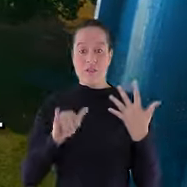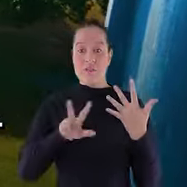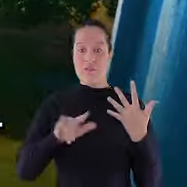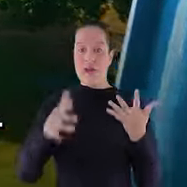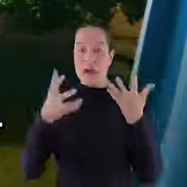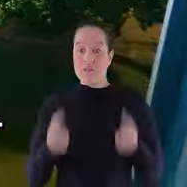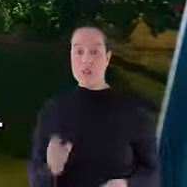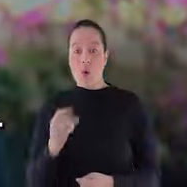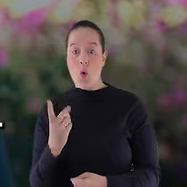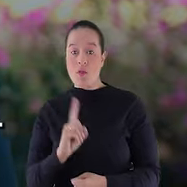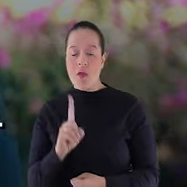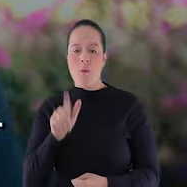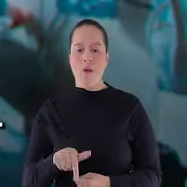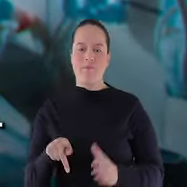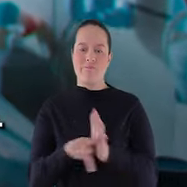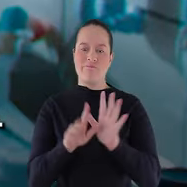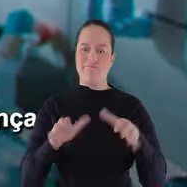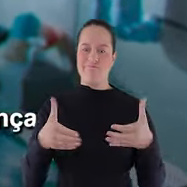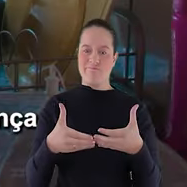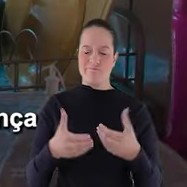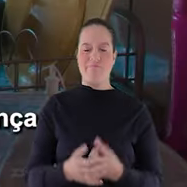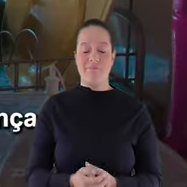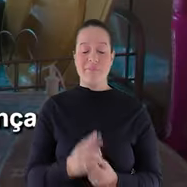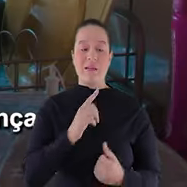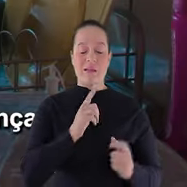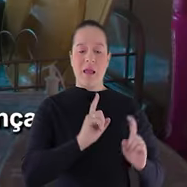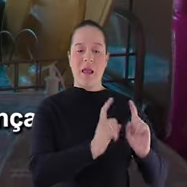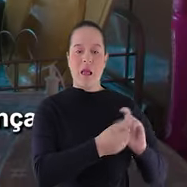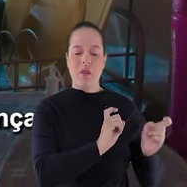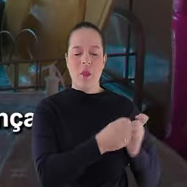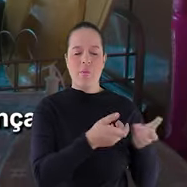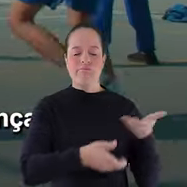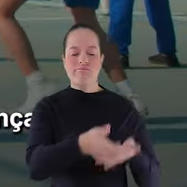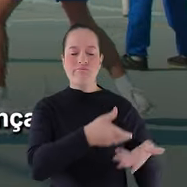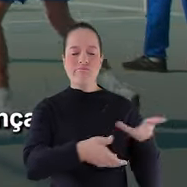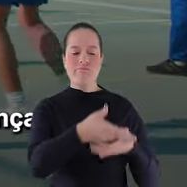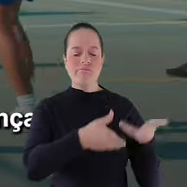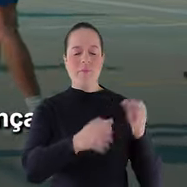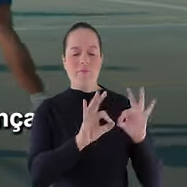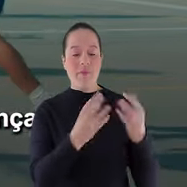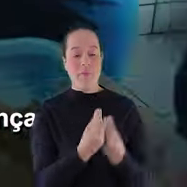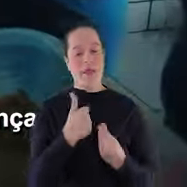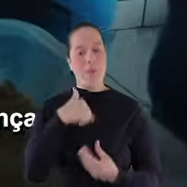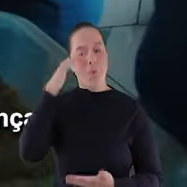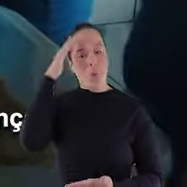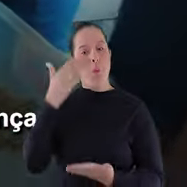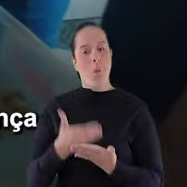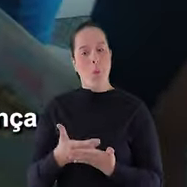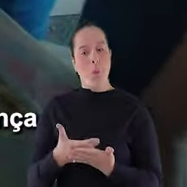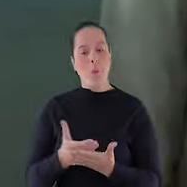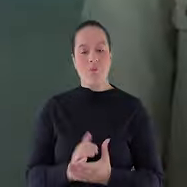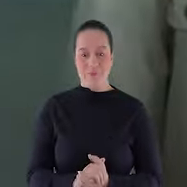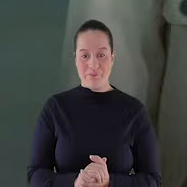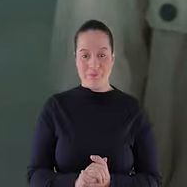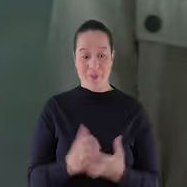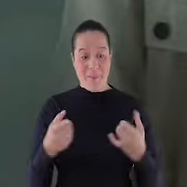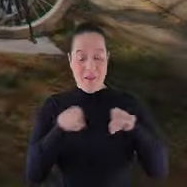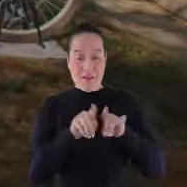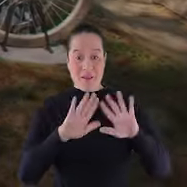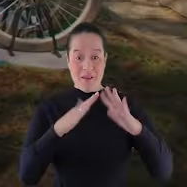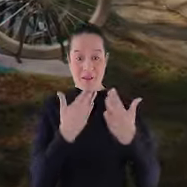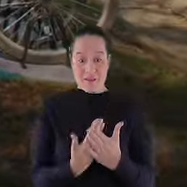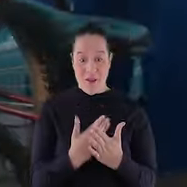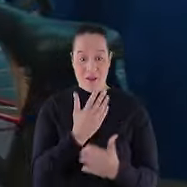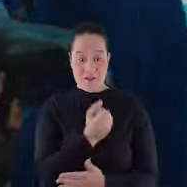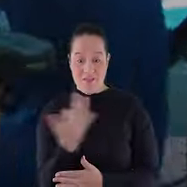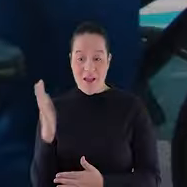escola vai adotar o modelo é a comunidade. Foi pelas reuniões com os pais, daí foi onde ganhou minha confiança. Parceiro da Escola,